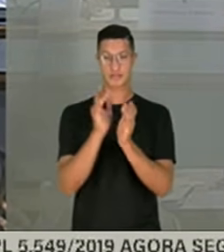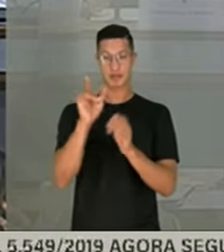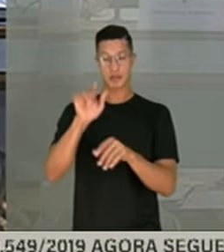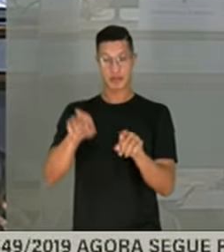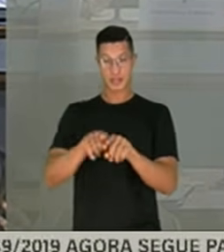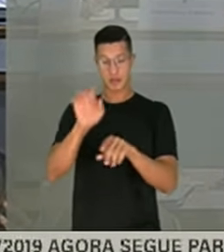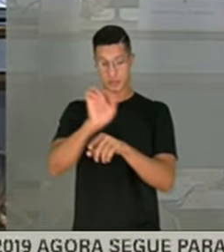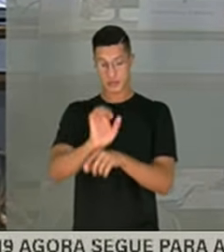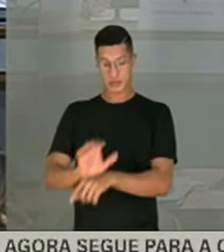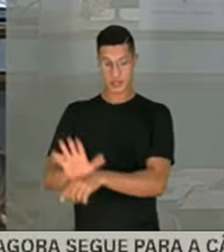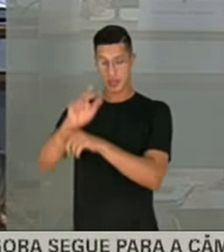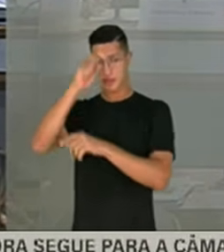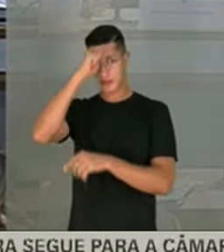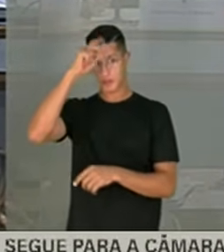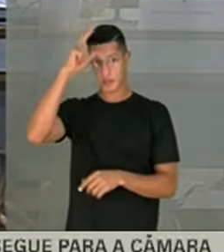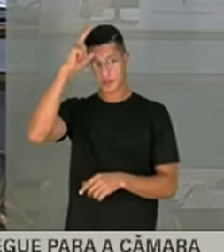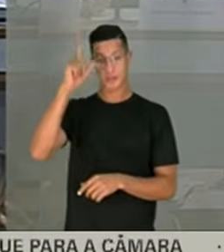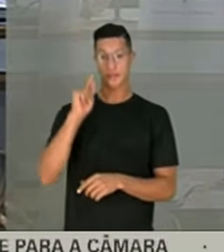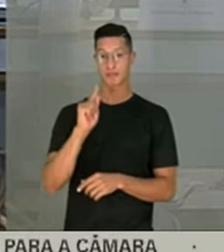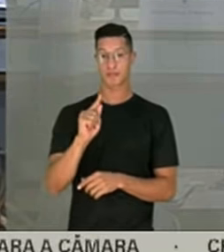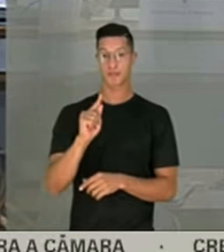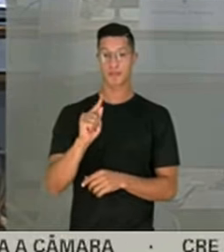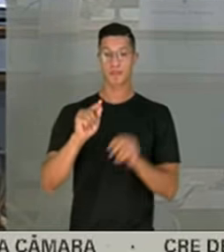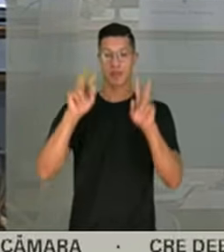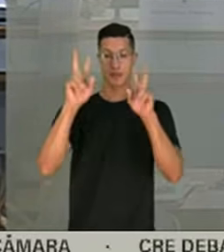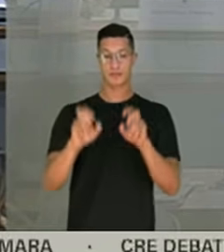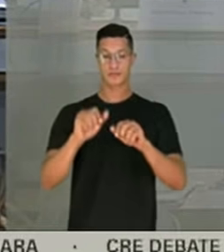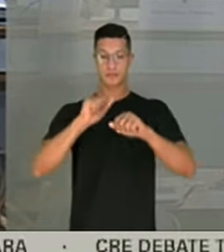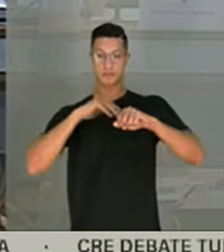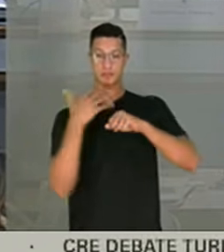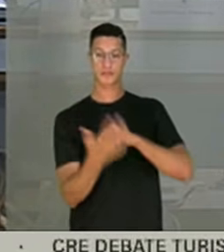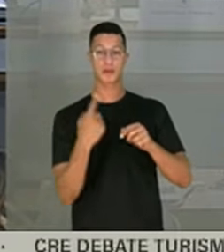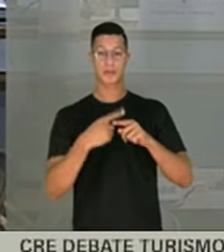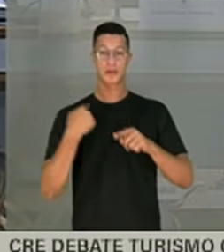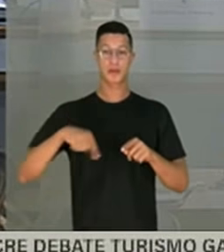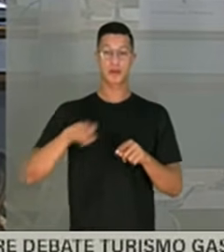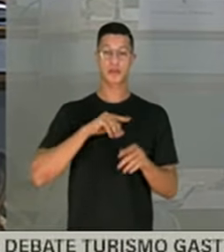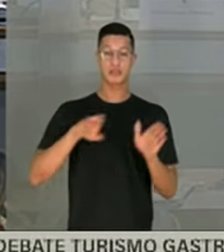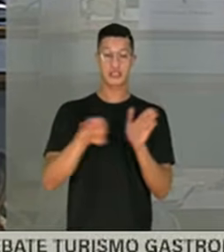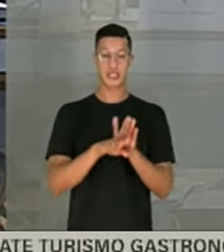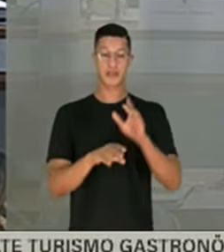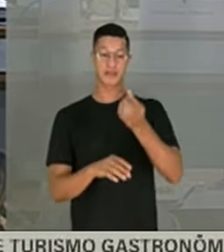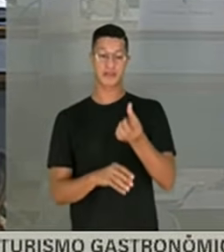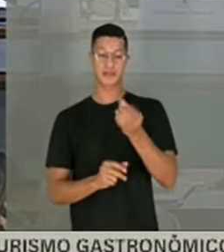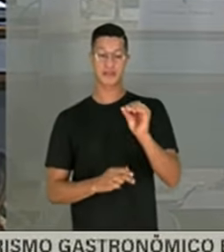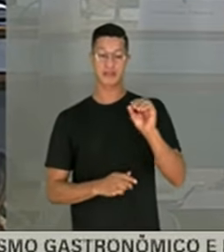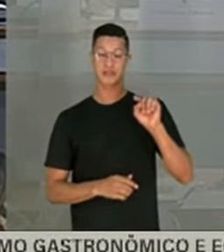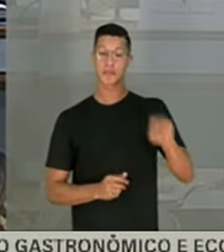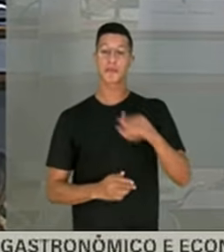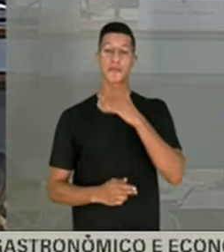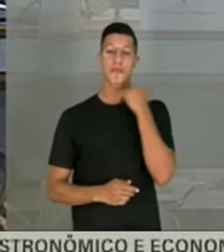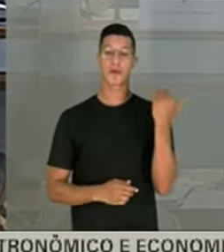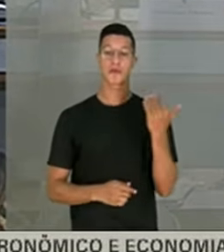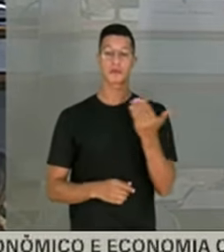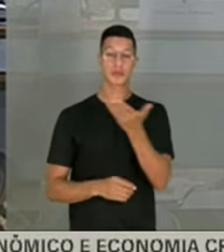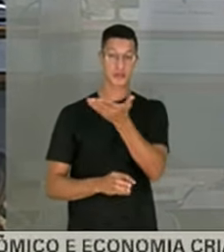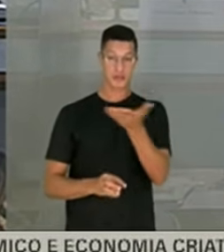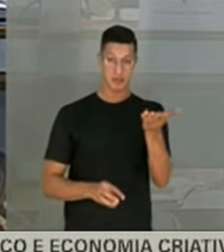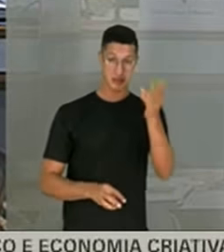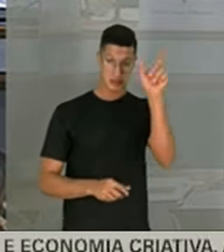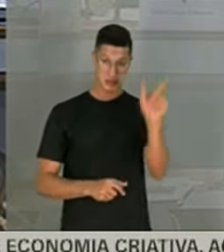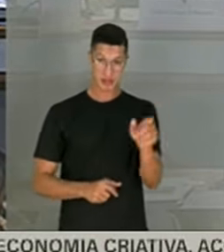dos estados e municípios em relação à pandemia, porque nós chegamos a 600 mil mortes. E